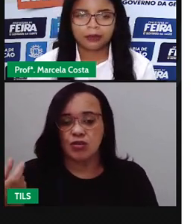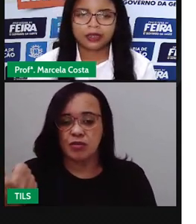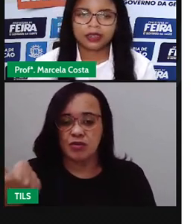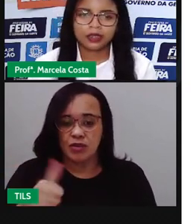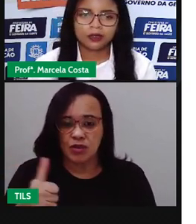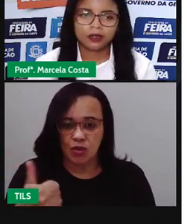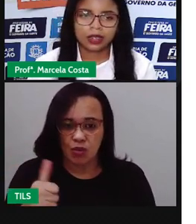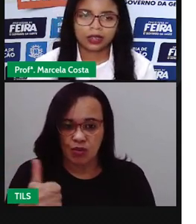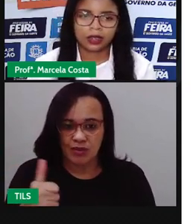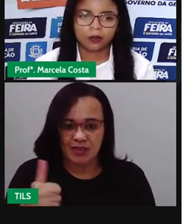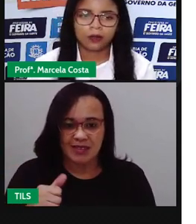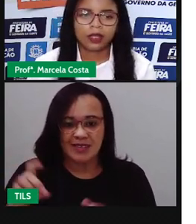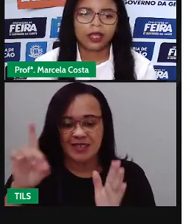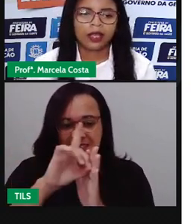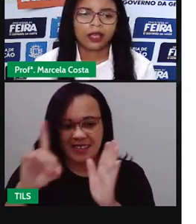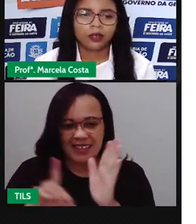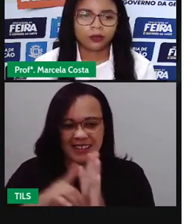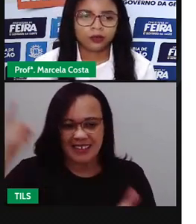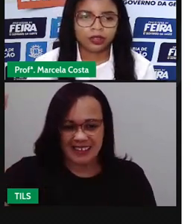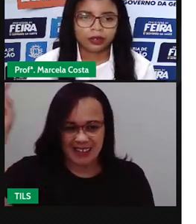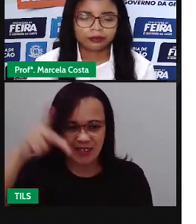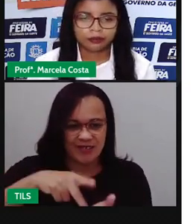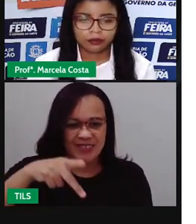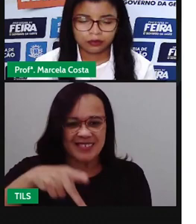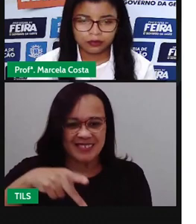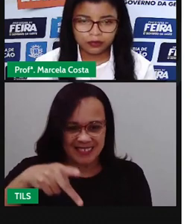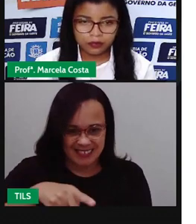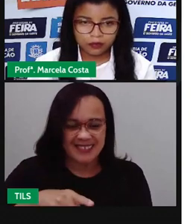A princesa do sertão é indústria,